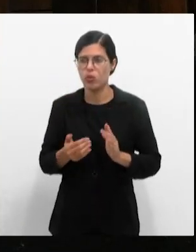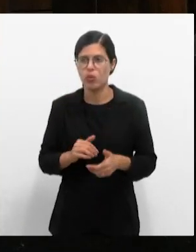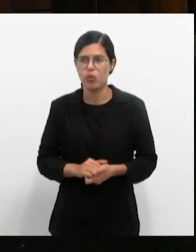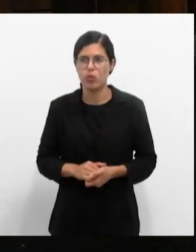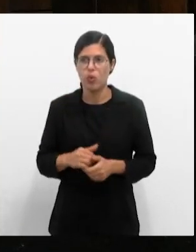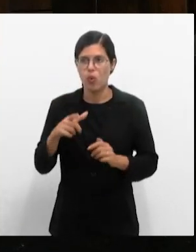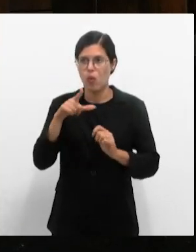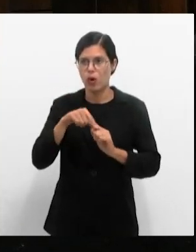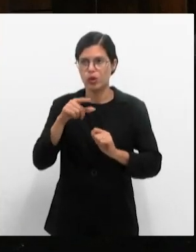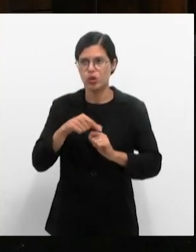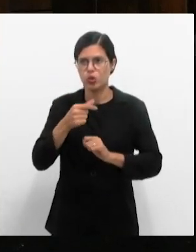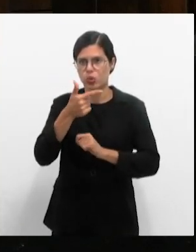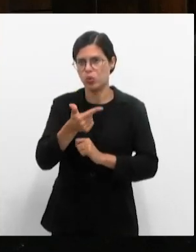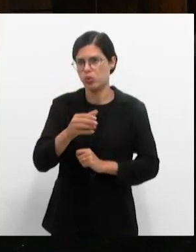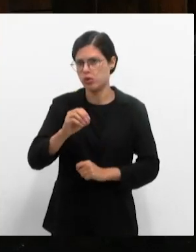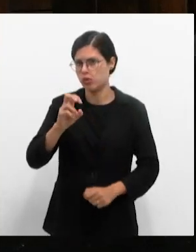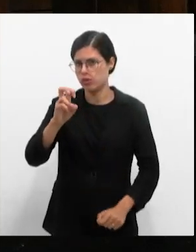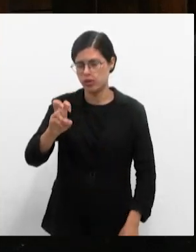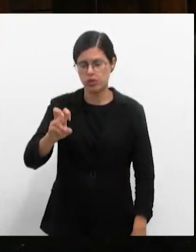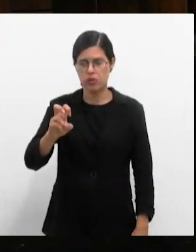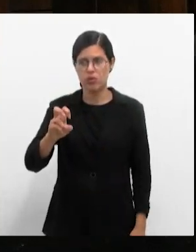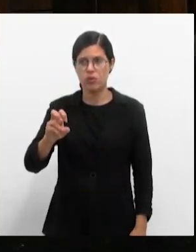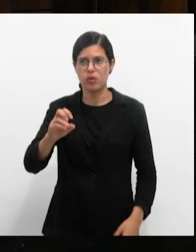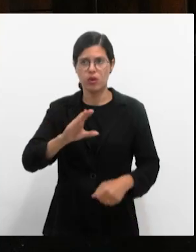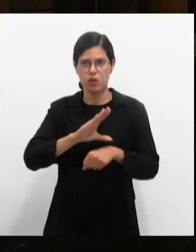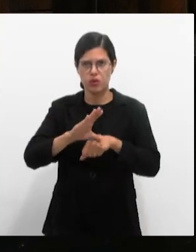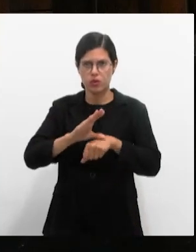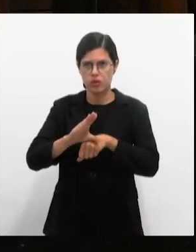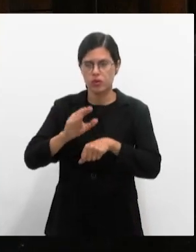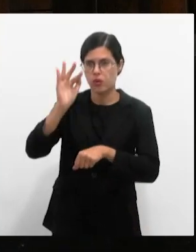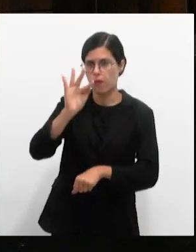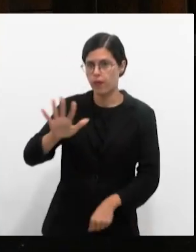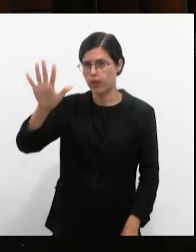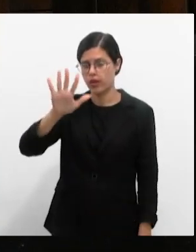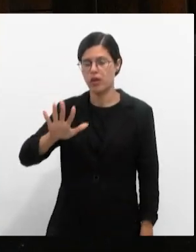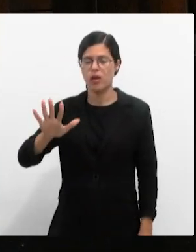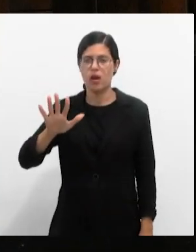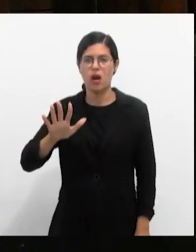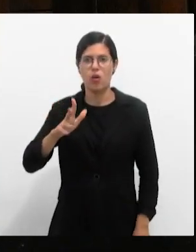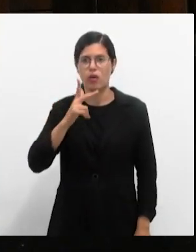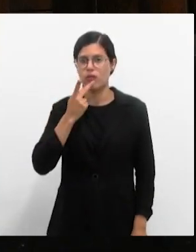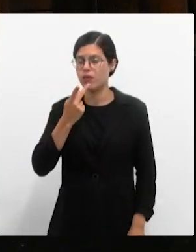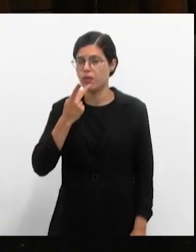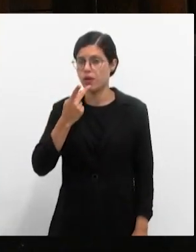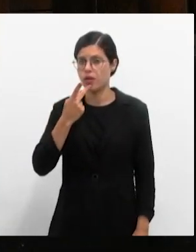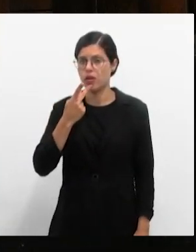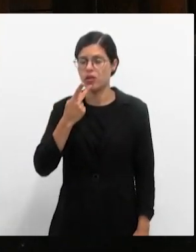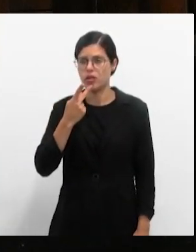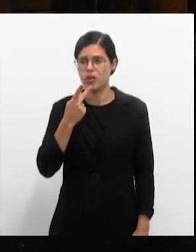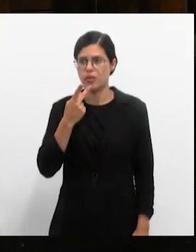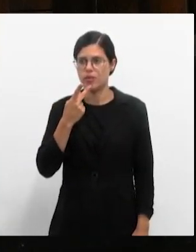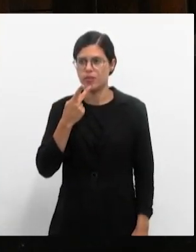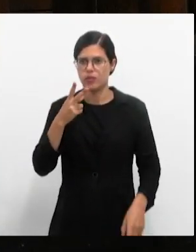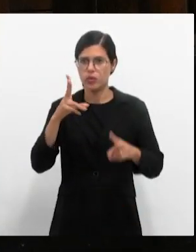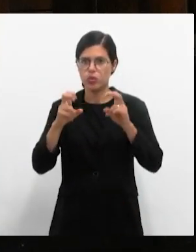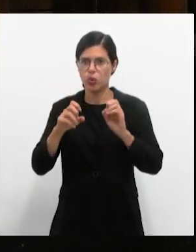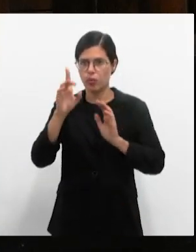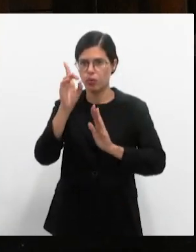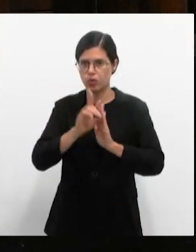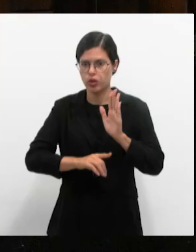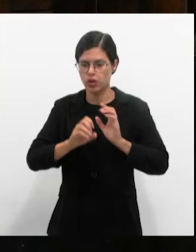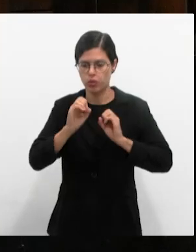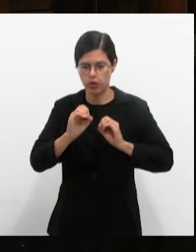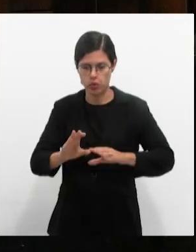do artigo 205 da Constituição Federal, que trata do direito à